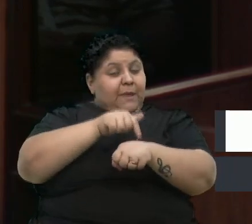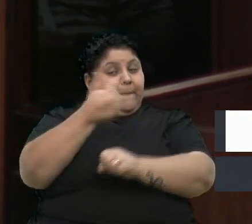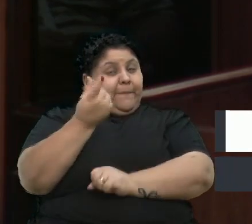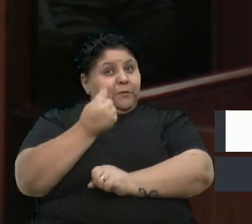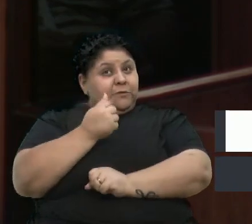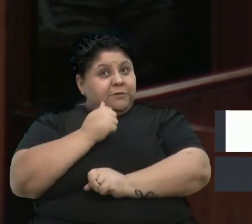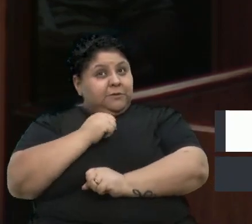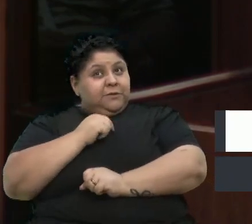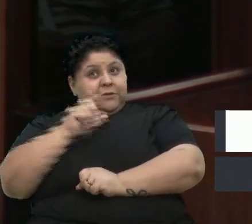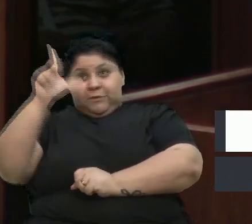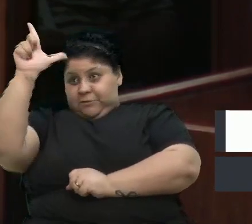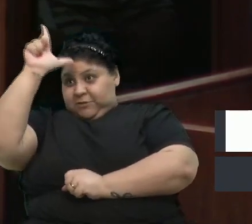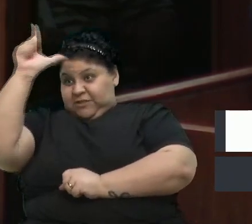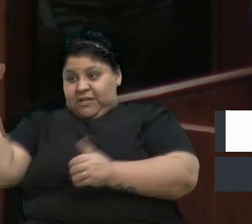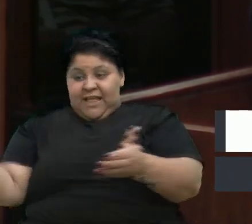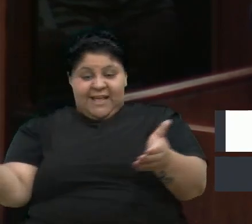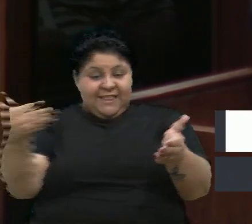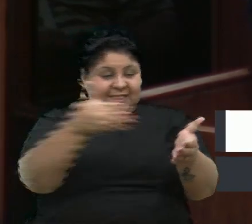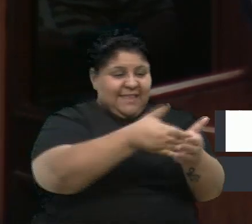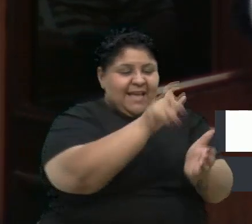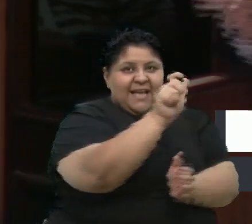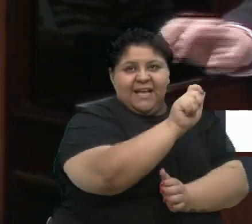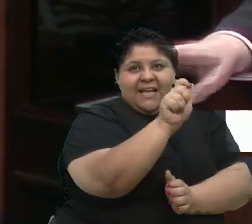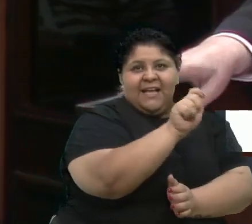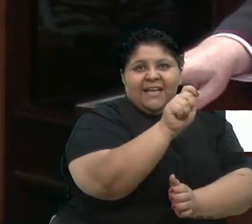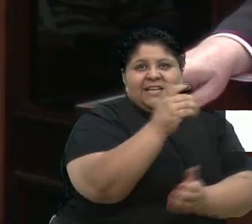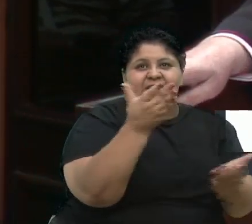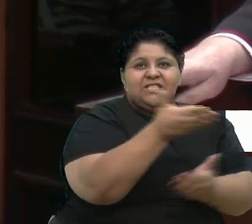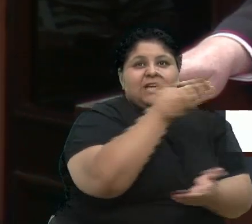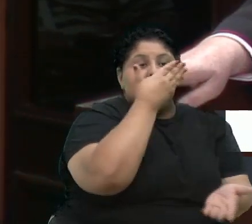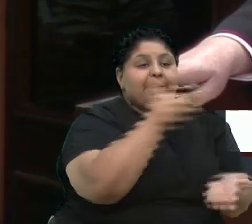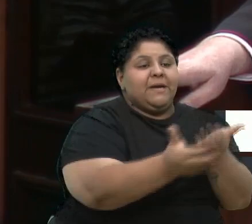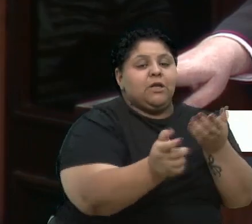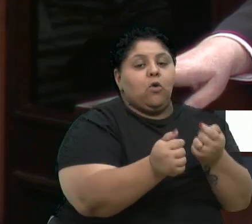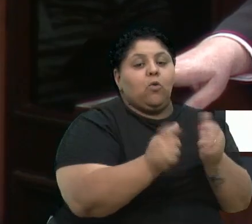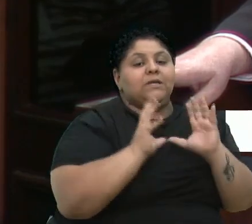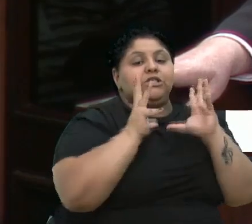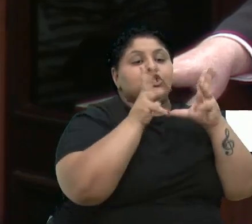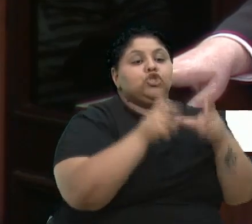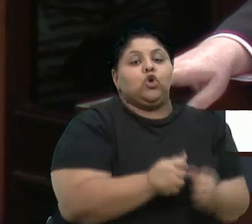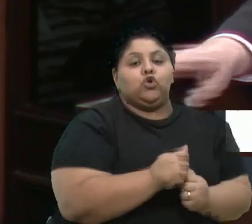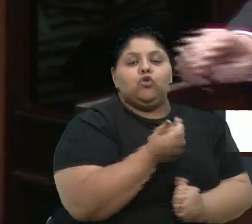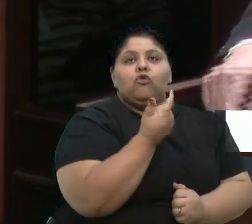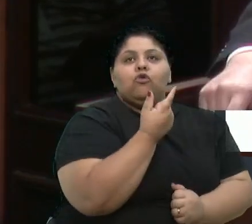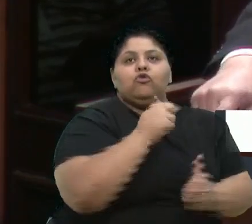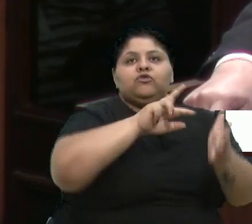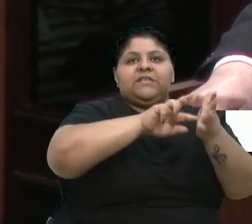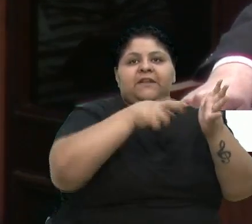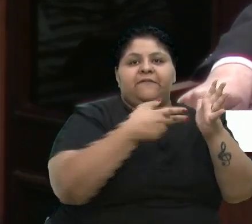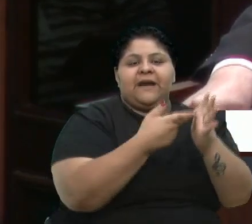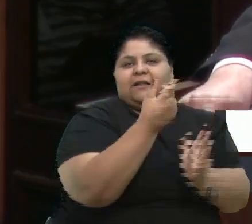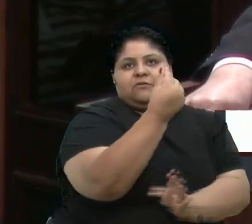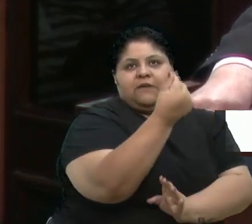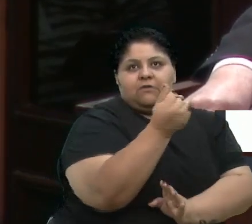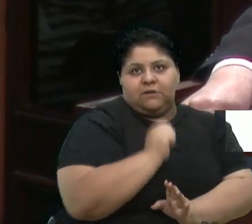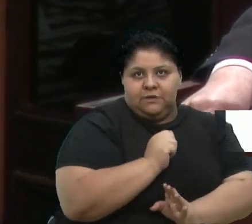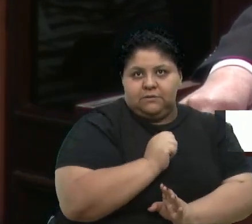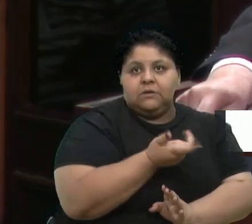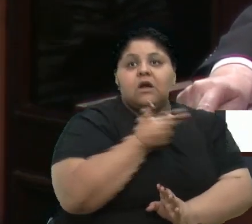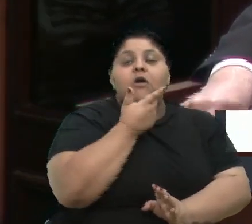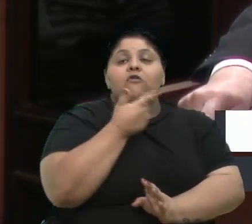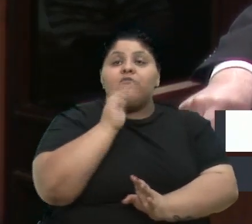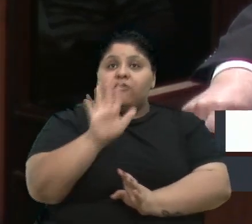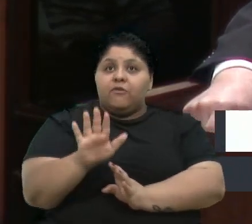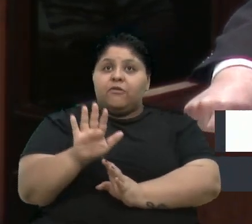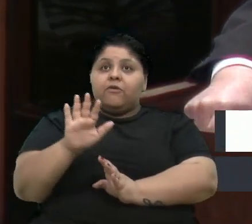Schalco, da Alemanha para a Argentina, já se perdeu quase todo o dinheiro, o valor. Eu falo isso porque eu